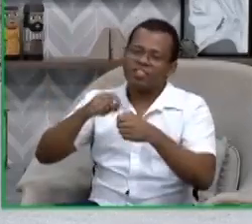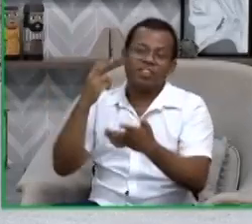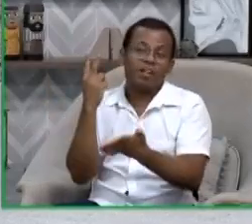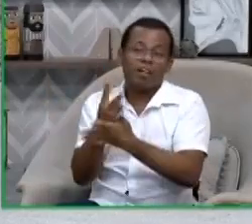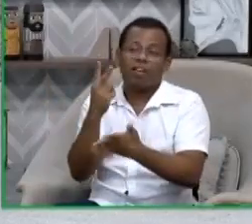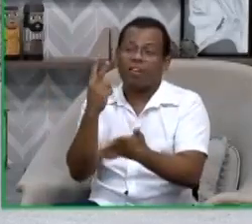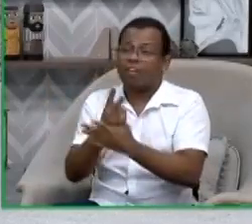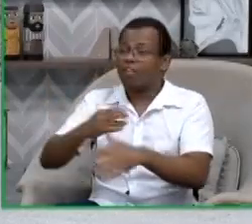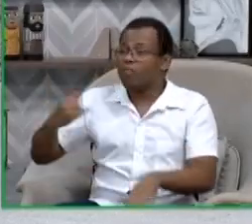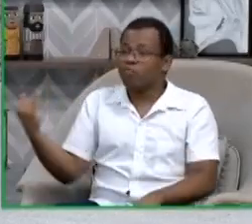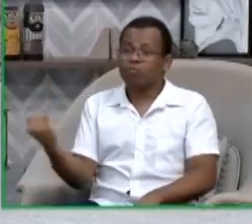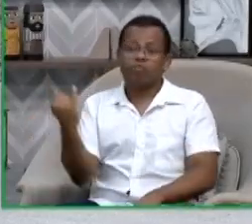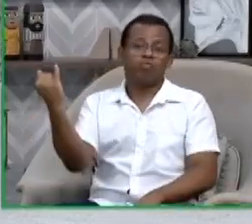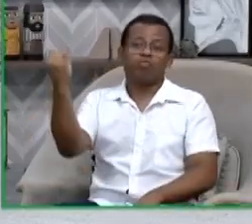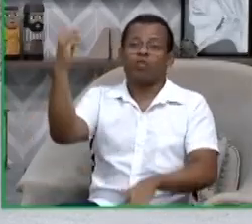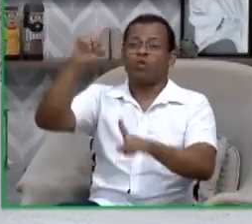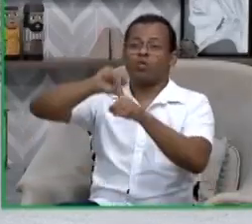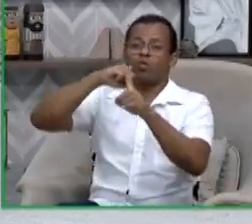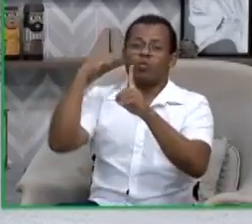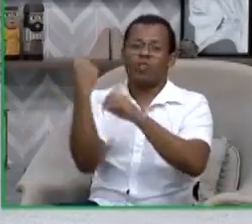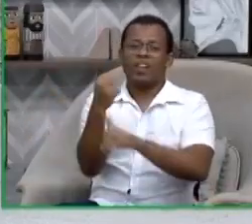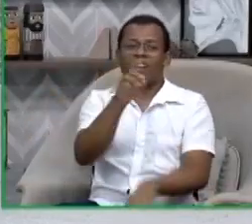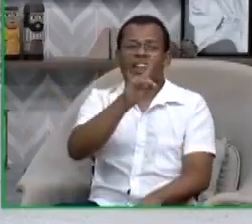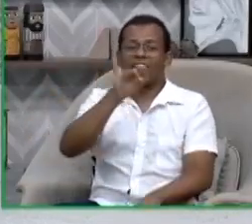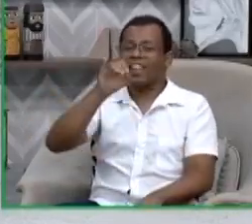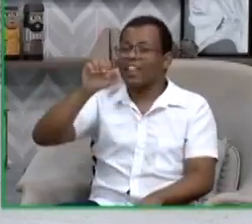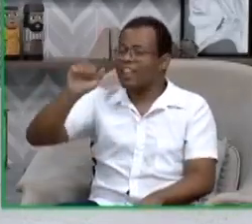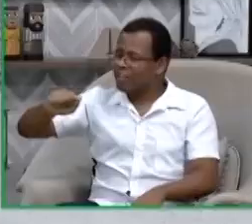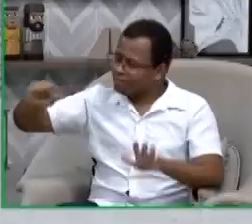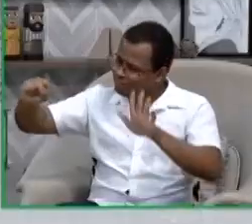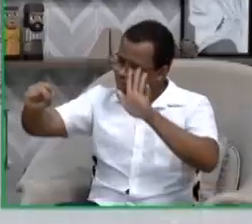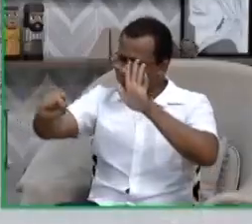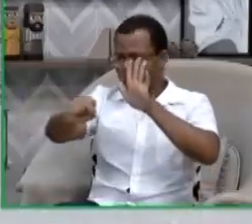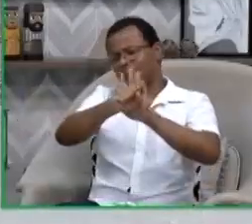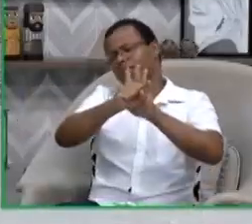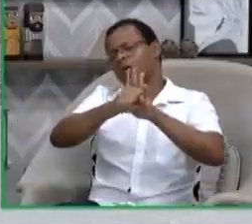trazendo essa importância social numa data tão marcante, minha gente. Muito obrigado.